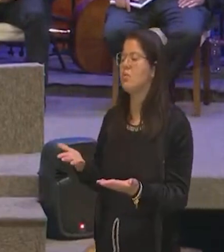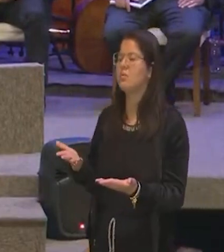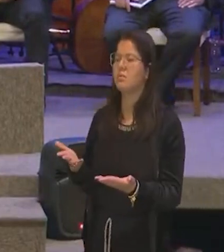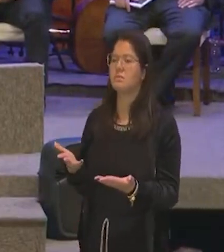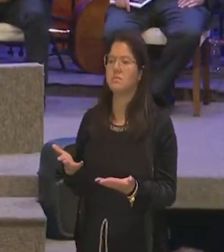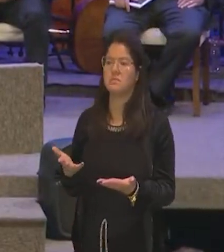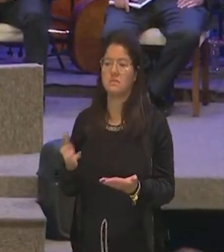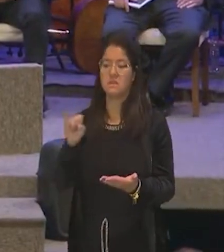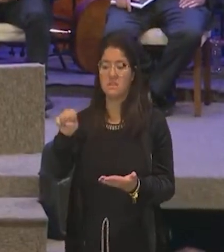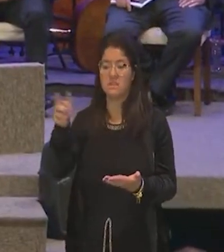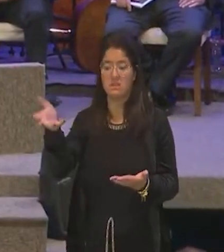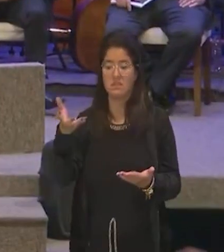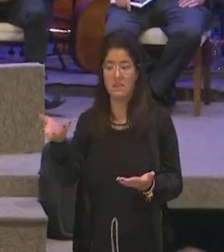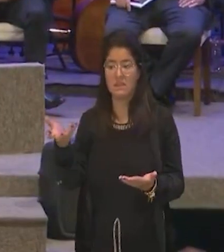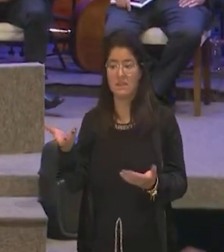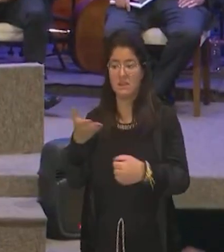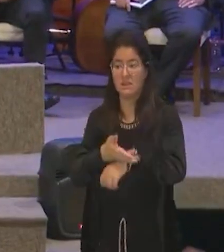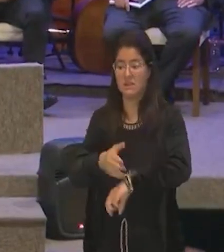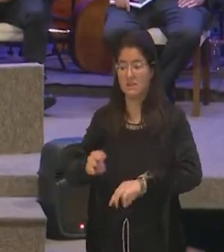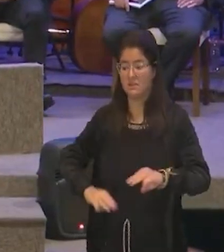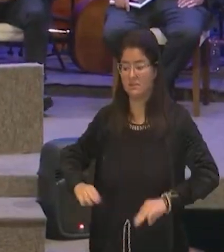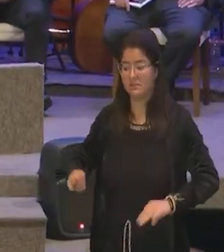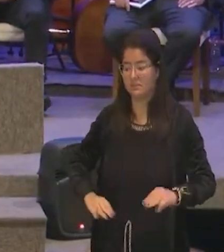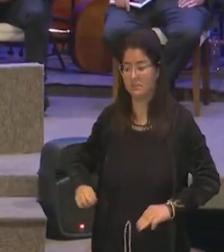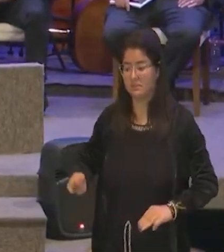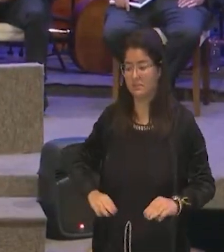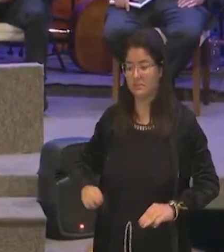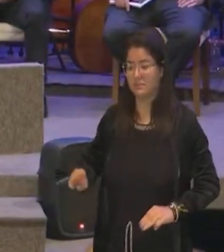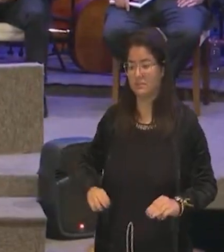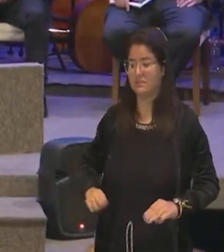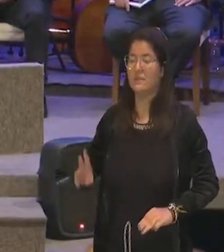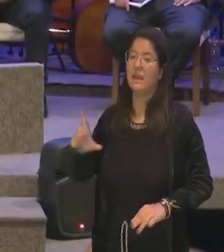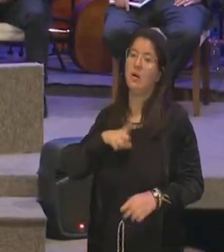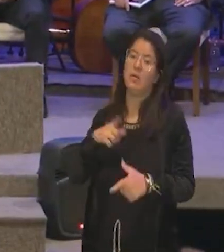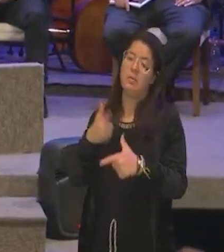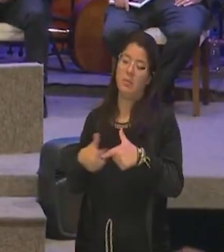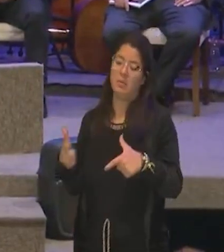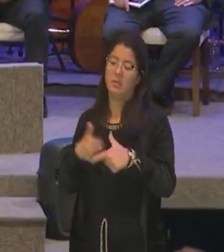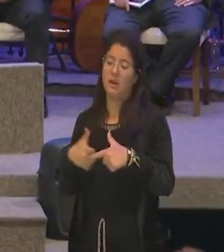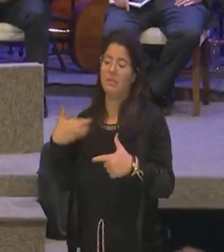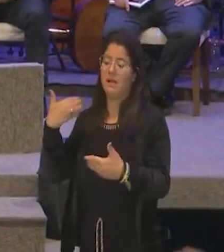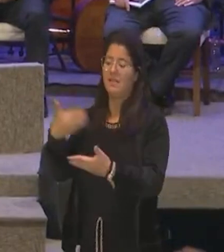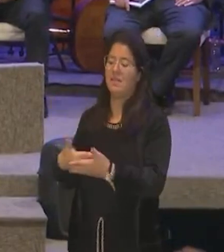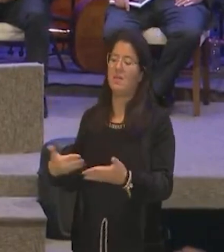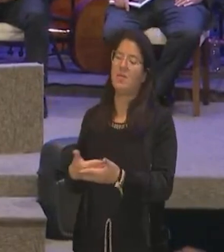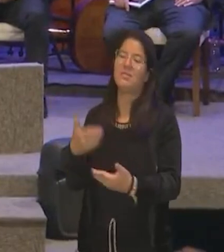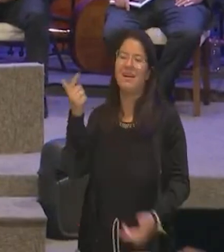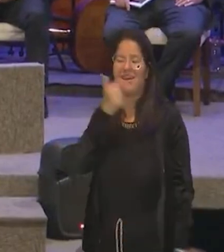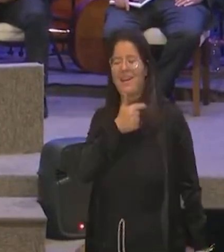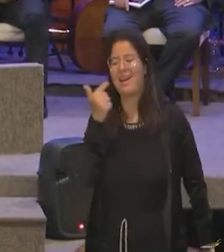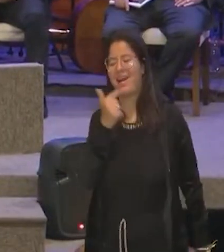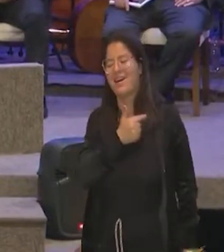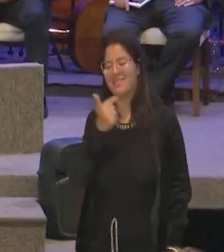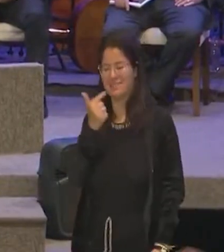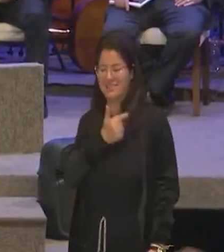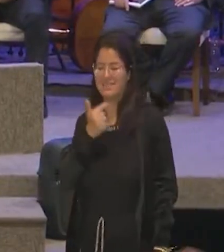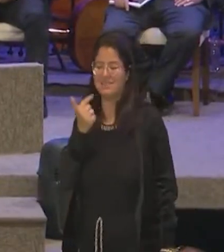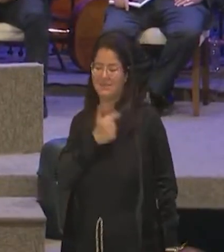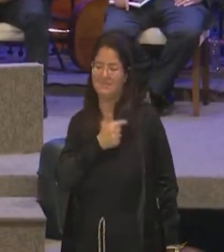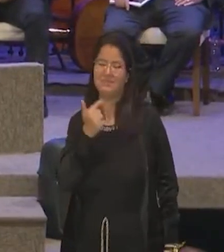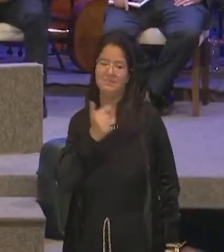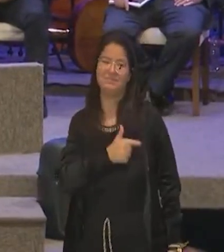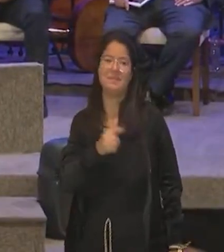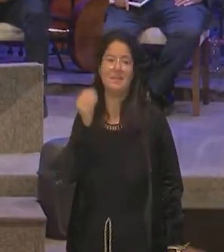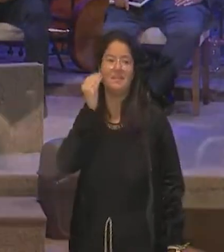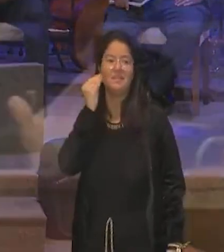Se você quisesse enumerar, vem aí o problema que até hoje a gente até acha graça, vamos dizer assim, para